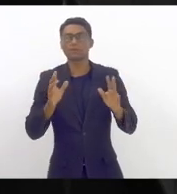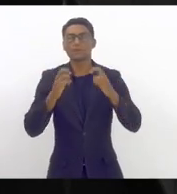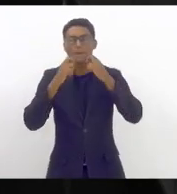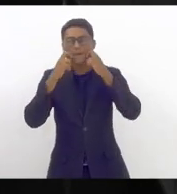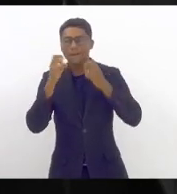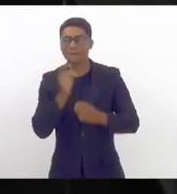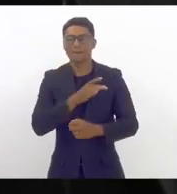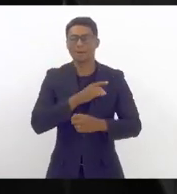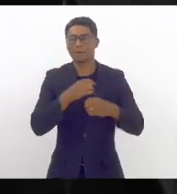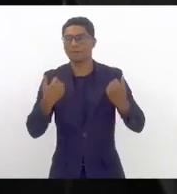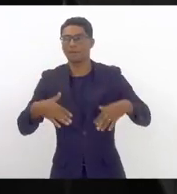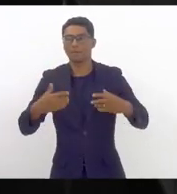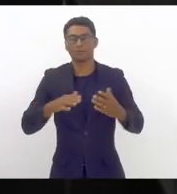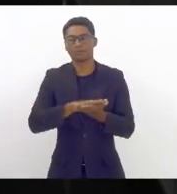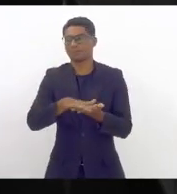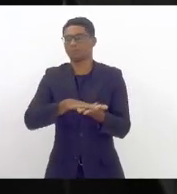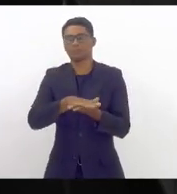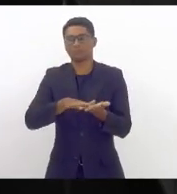nenhum opressor